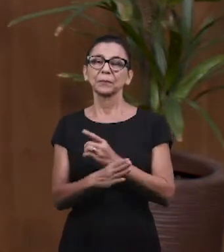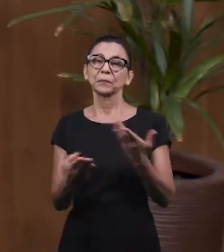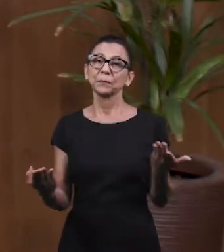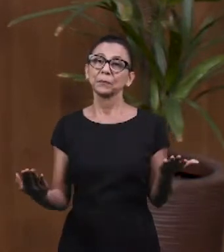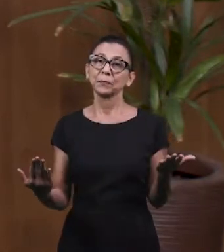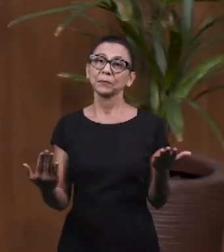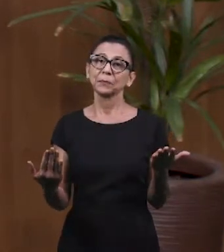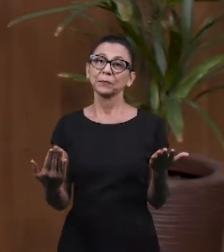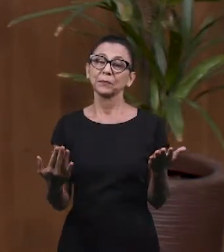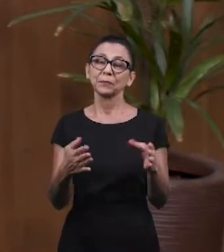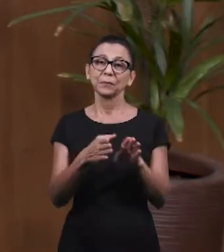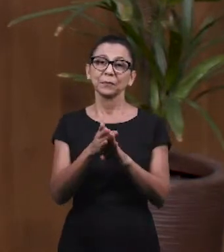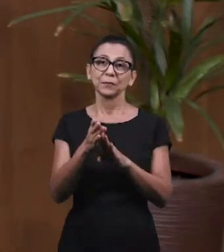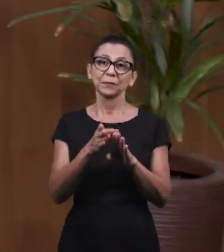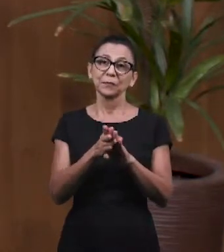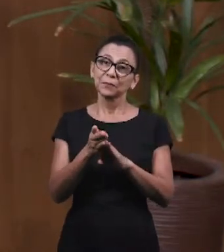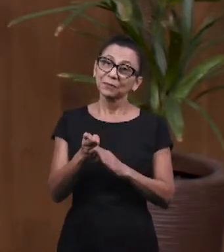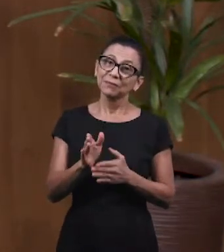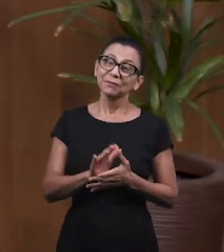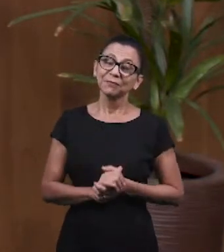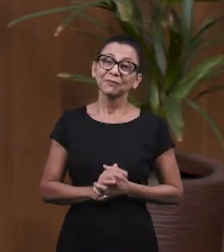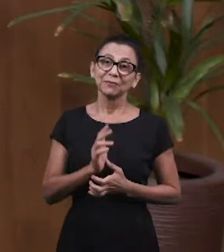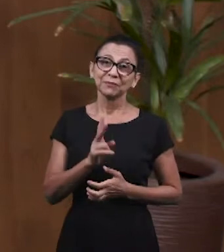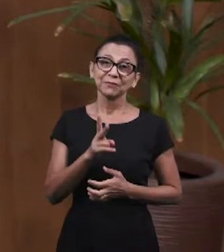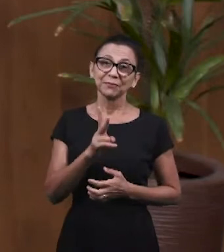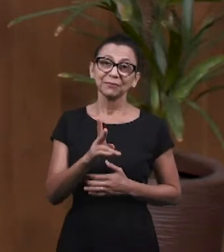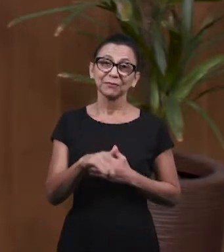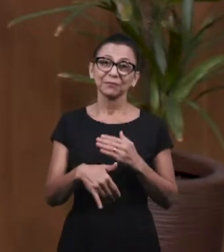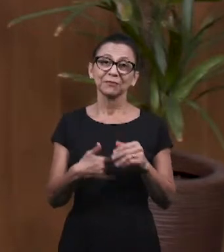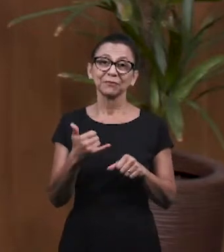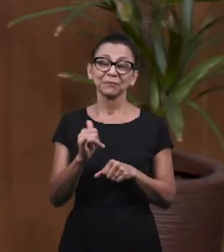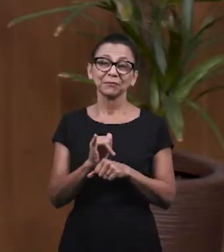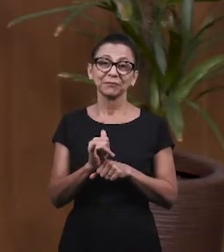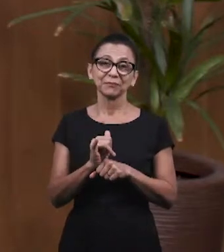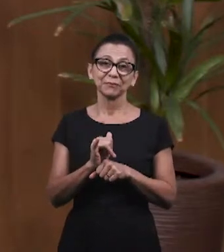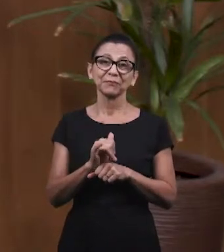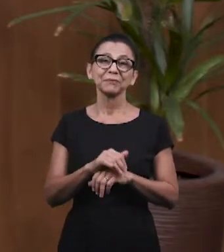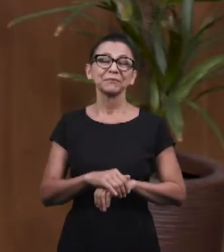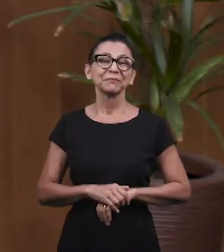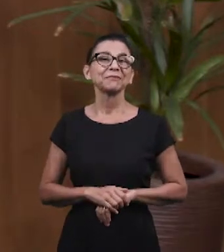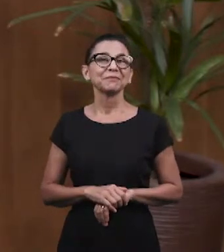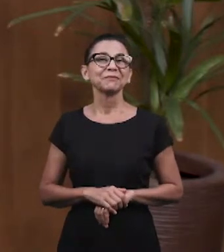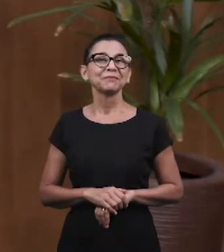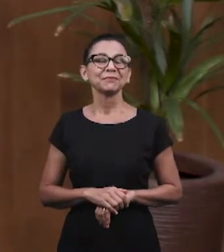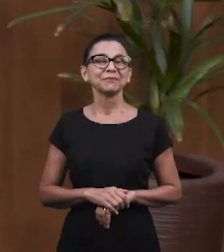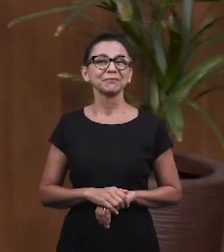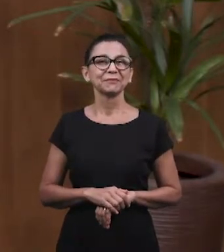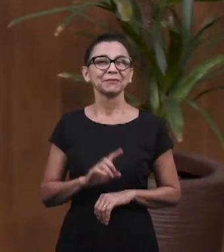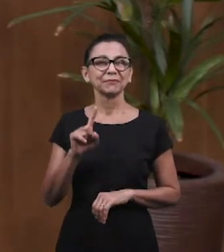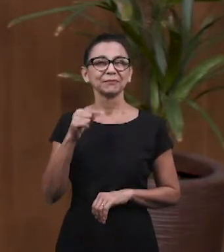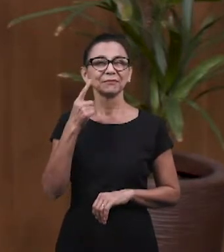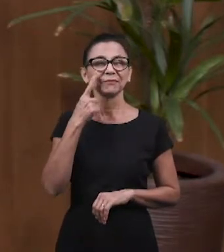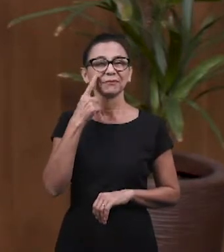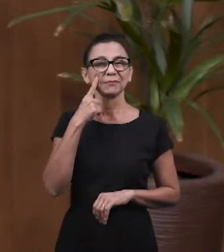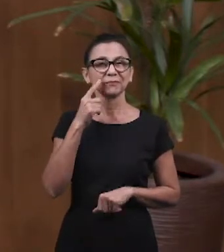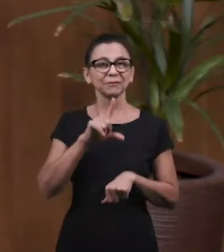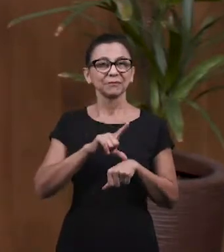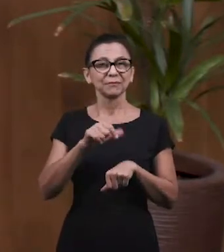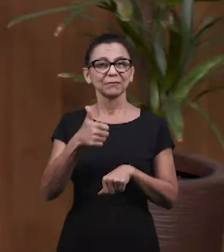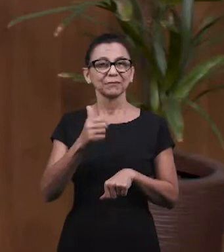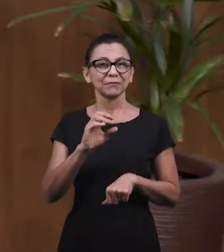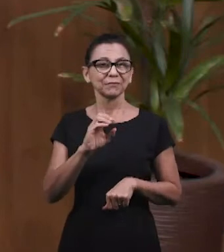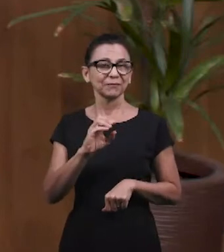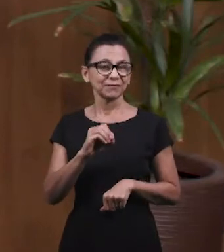quero te recomendar permanecer conosco neste nosso canal de YouTube da Igreja Cristã Maranata, porque daqui a pouco, às 10 horas da manhã,